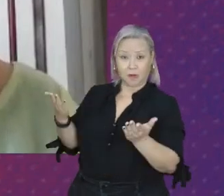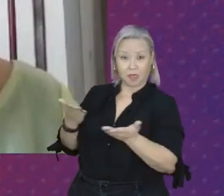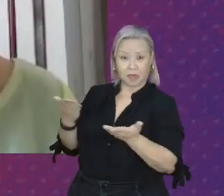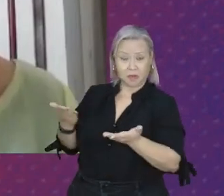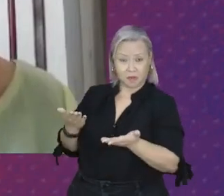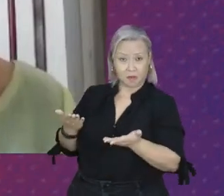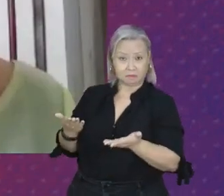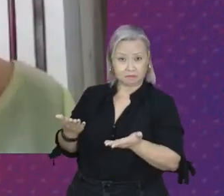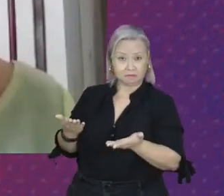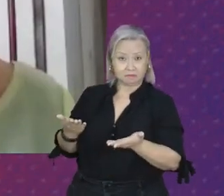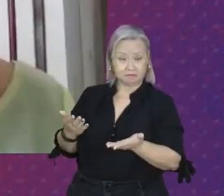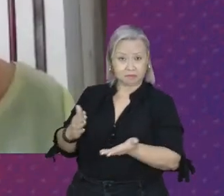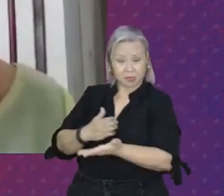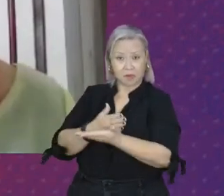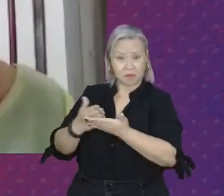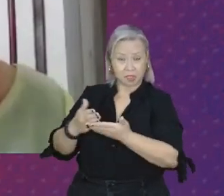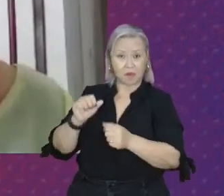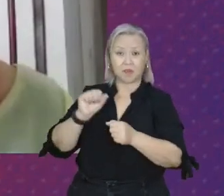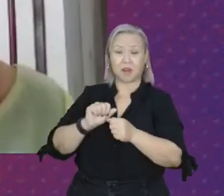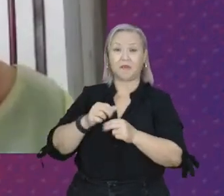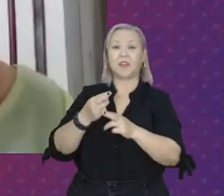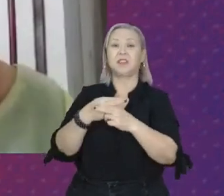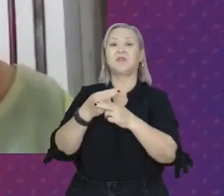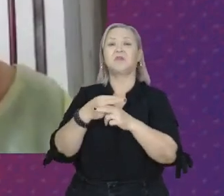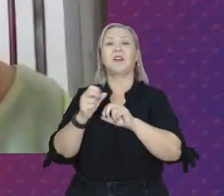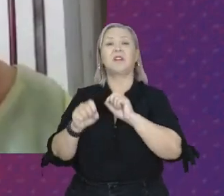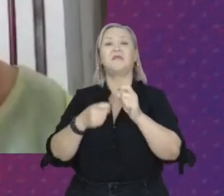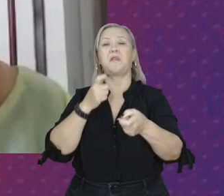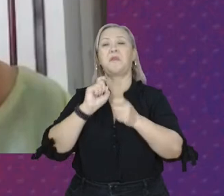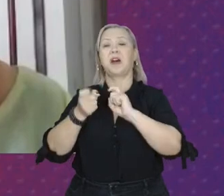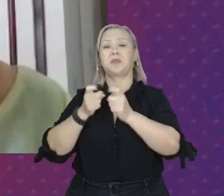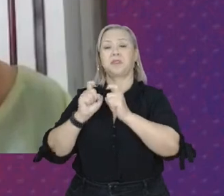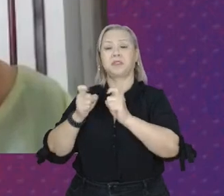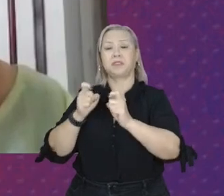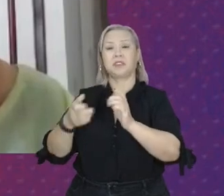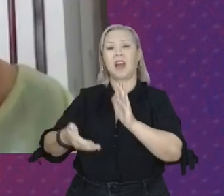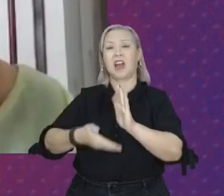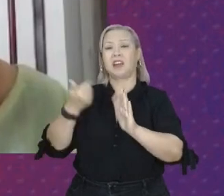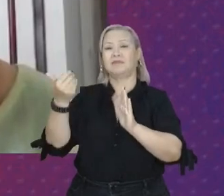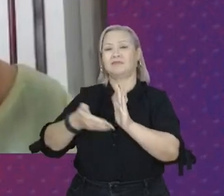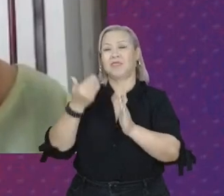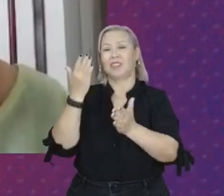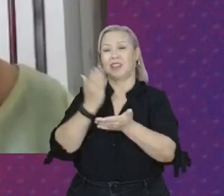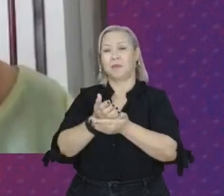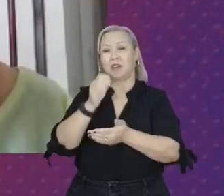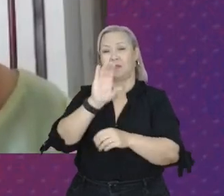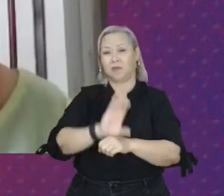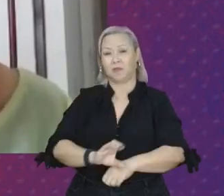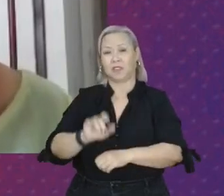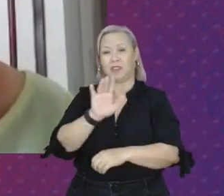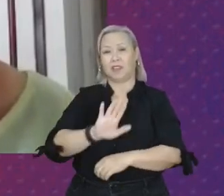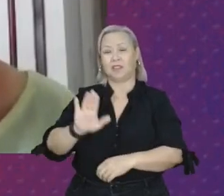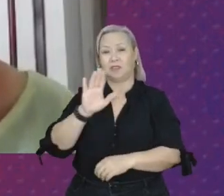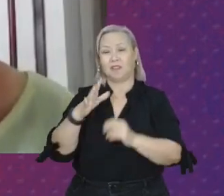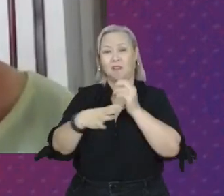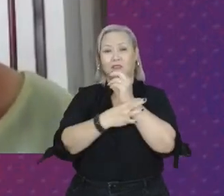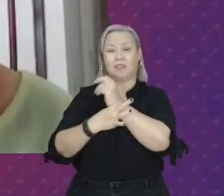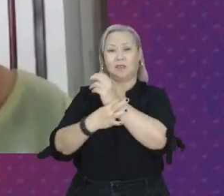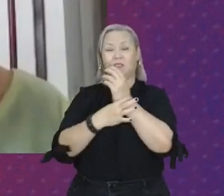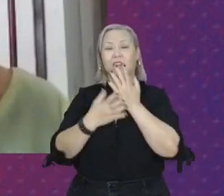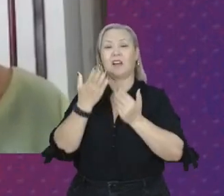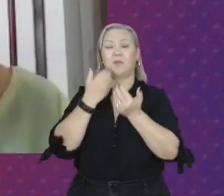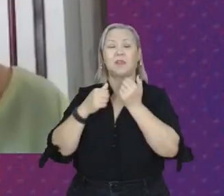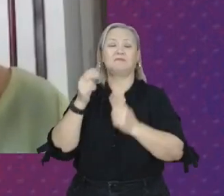iniciou, já fez logo uma reforma administrativa extinguindo o Conselho Nacional de Segurança Alimentar e